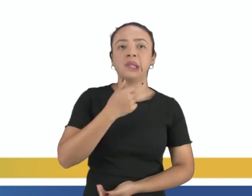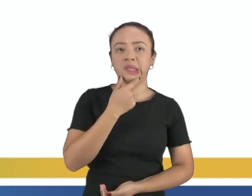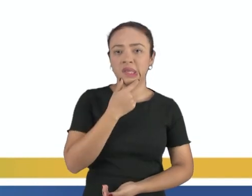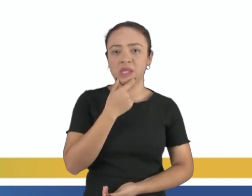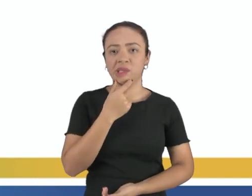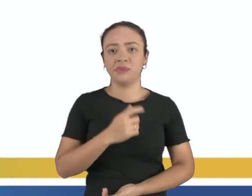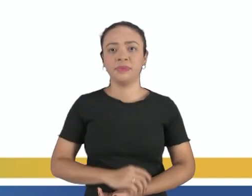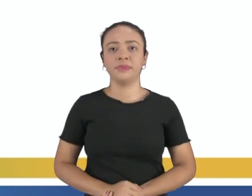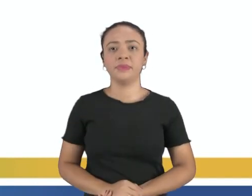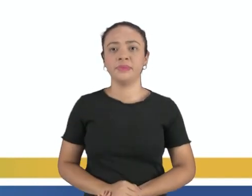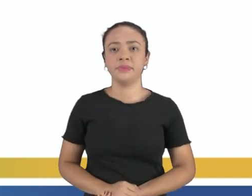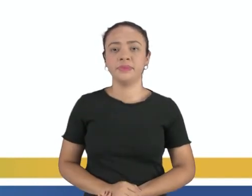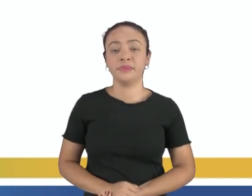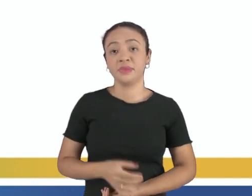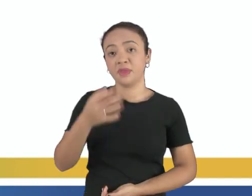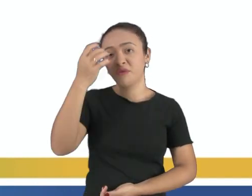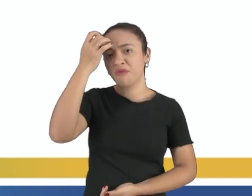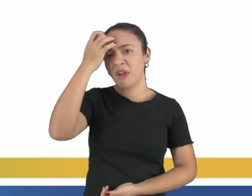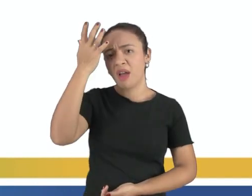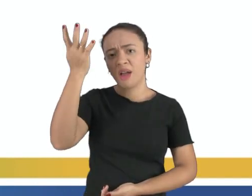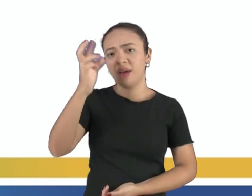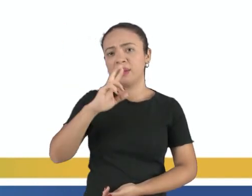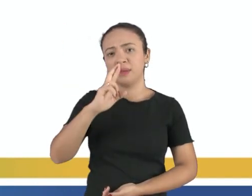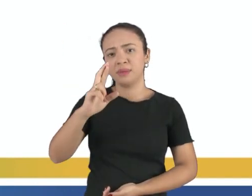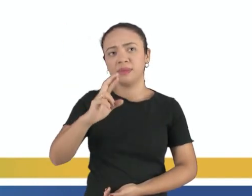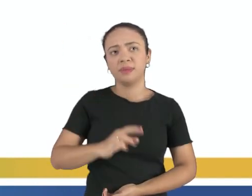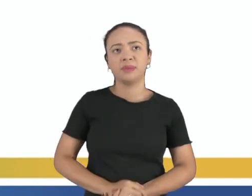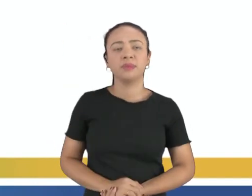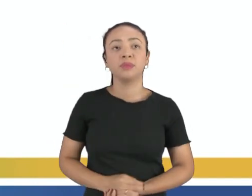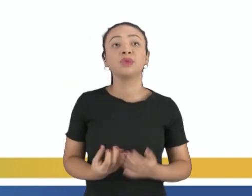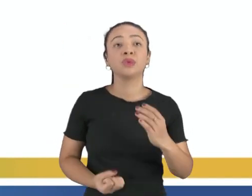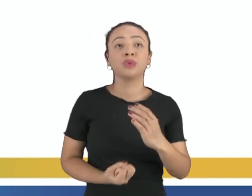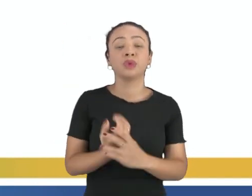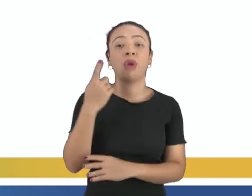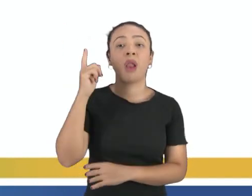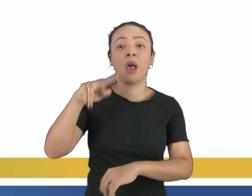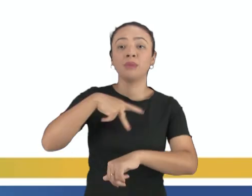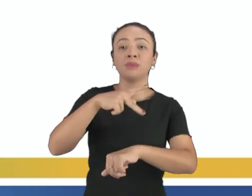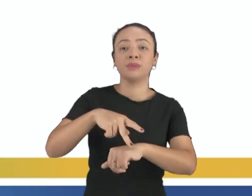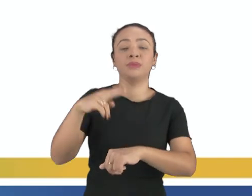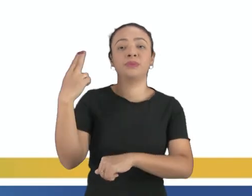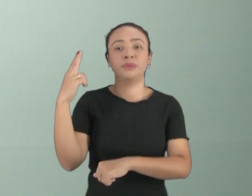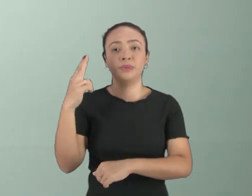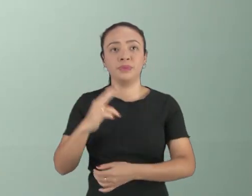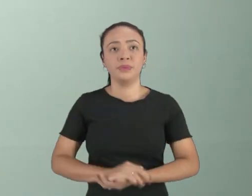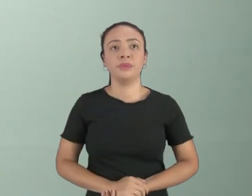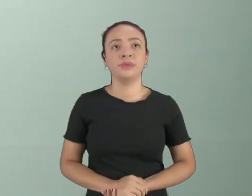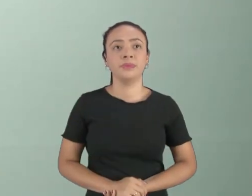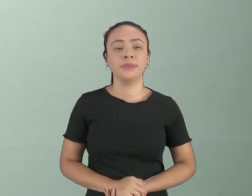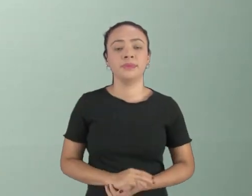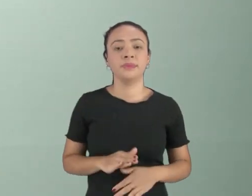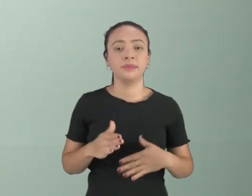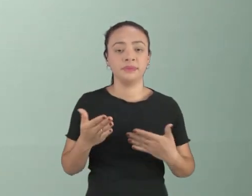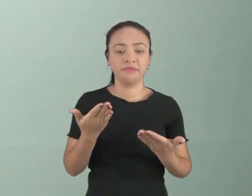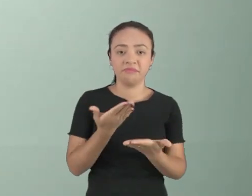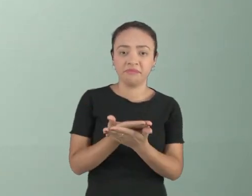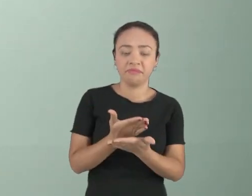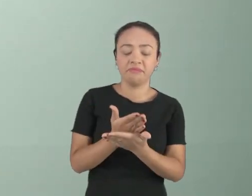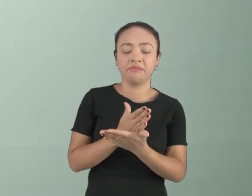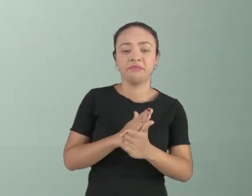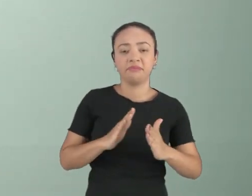Inglaterra. Mais uma questãozinha fácil, mole, mole, mole. Futsal surgiu lá no Uruguai, tá? Bom,